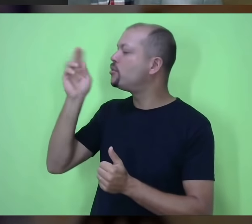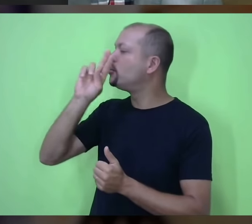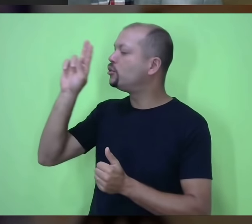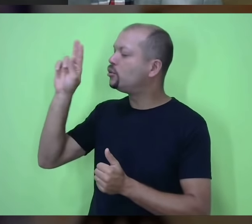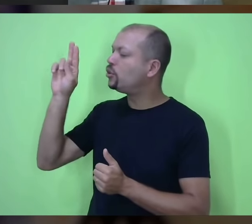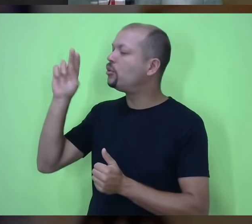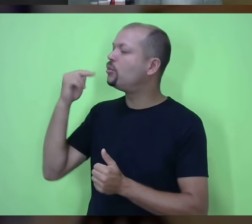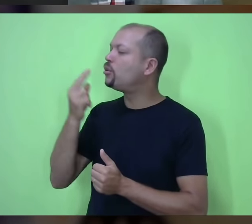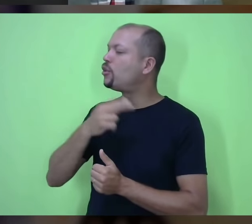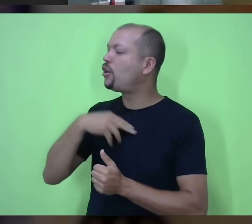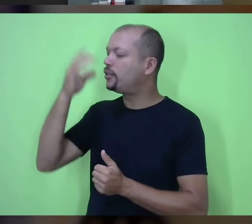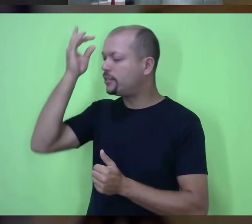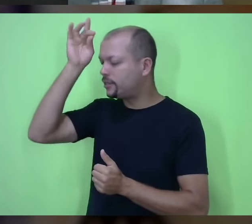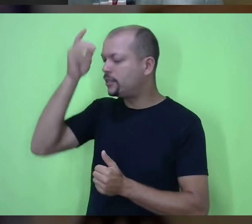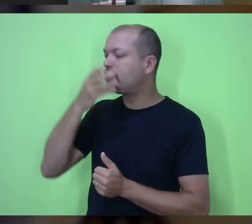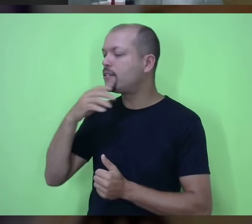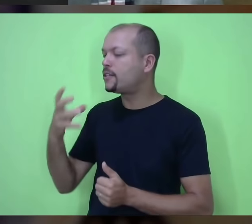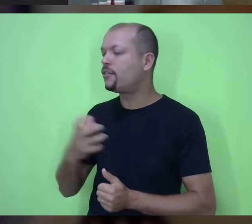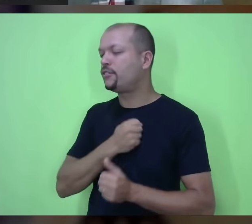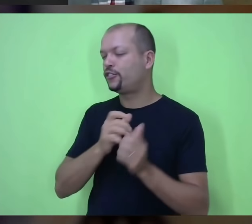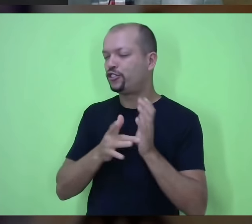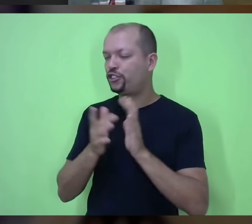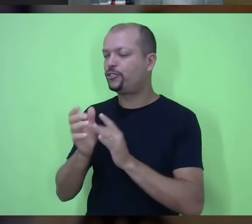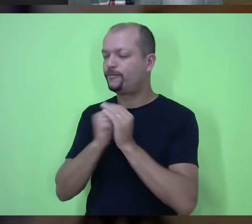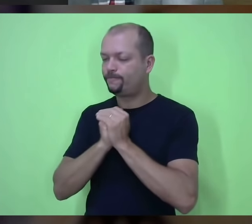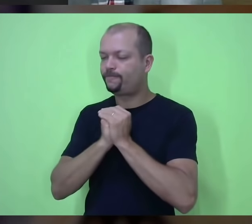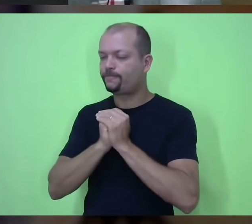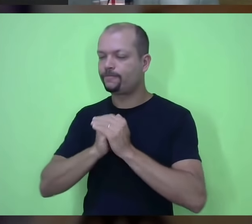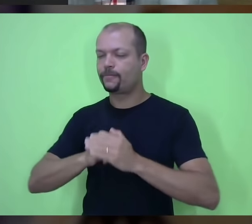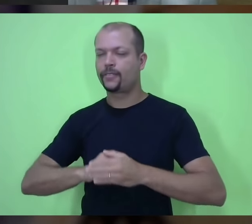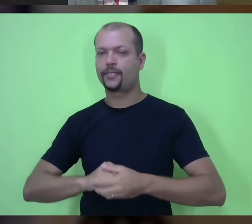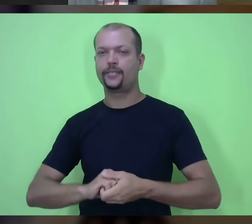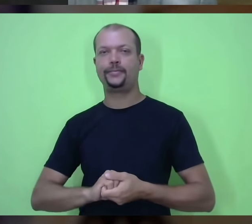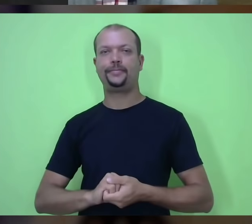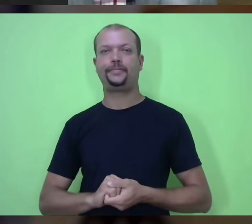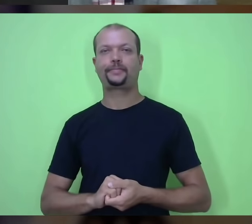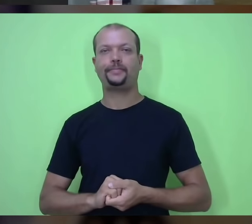pedimos no nome do nosso Santo e Salvador Jesus Cristo. Amém, Senhor.